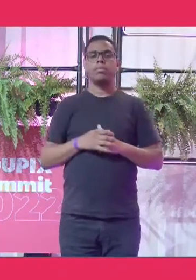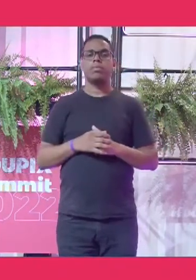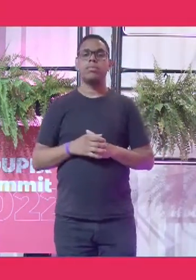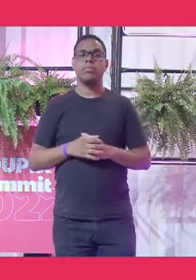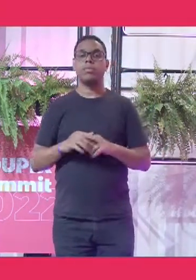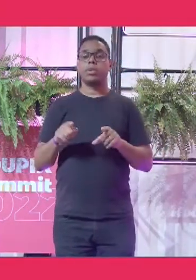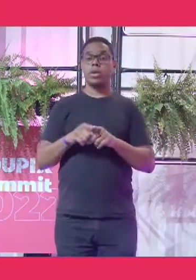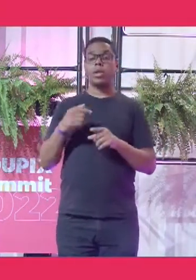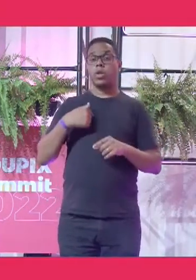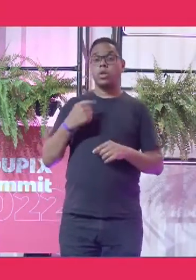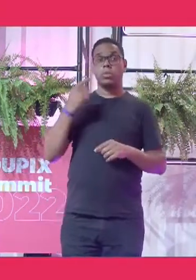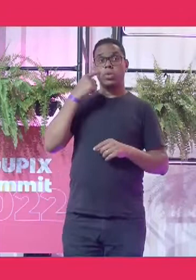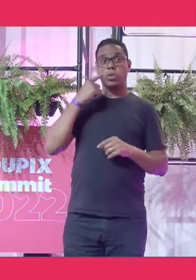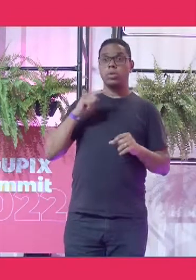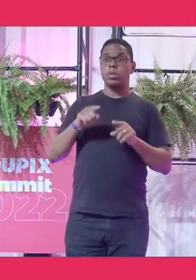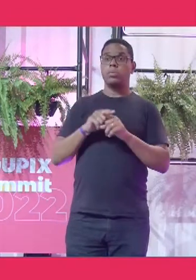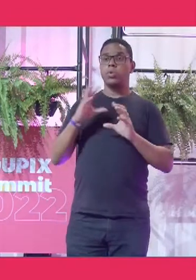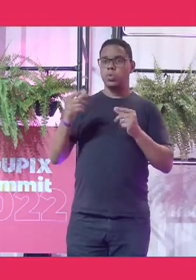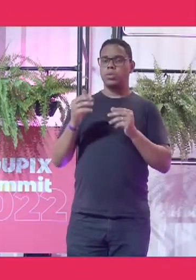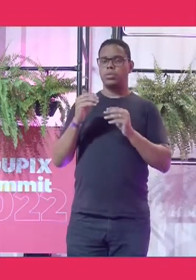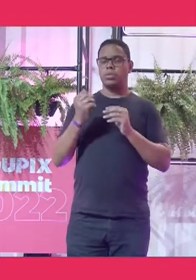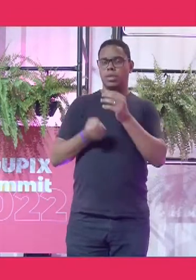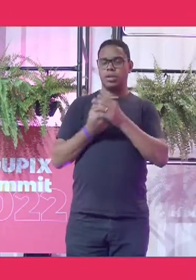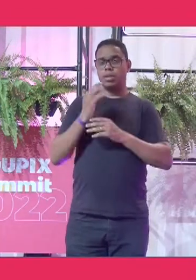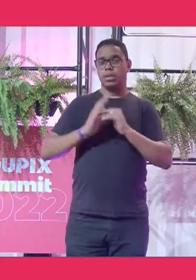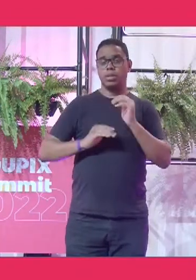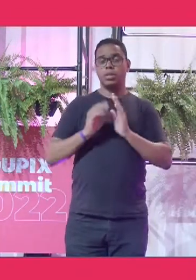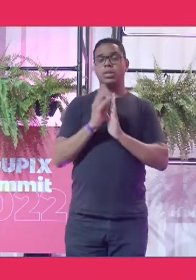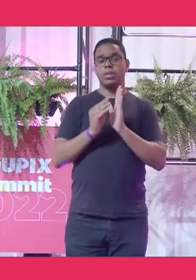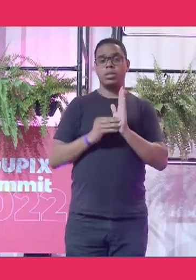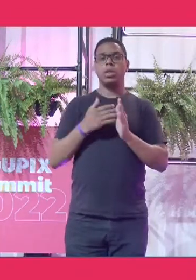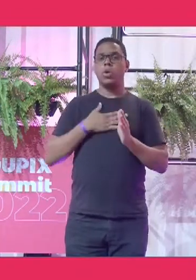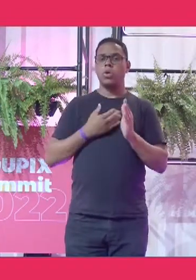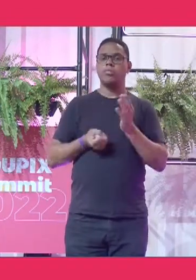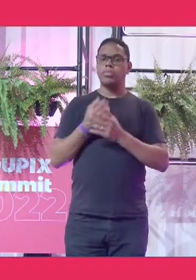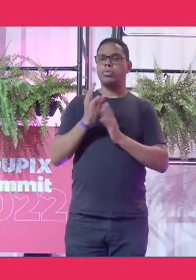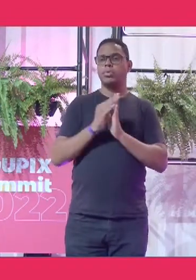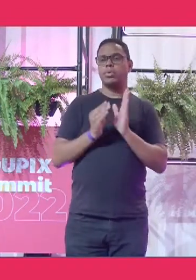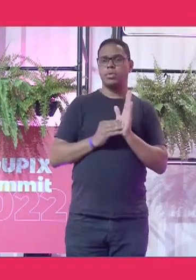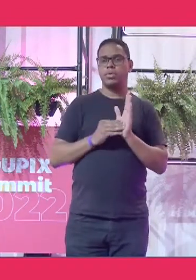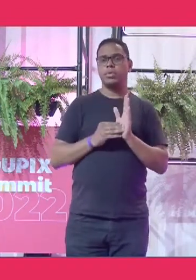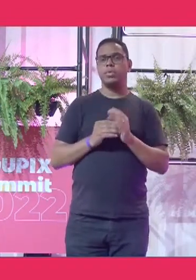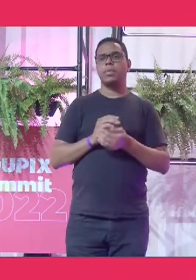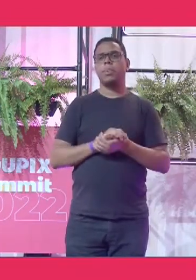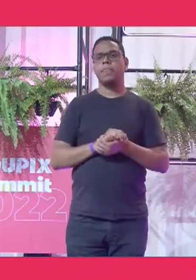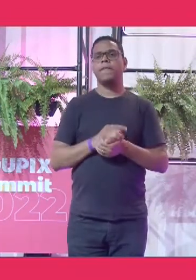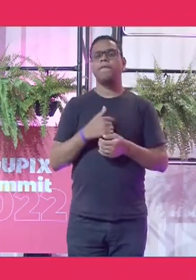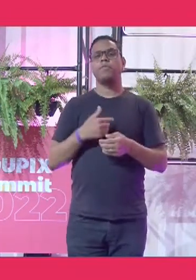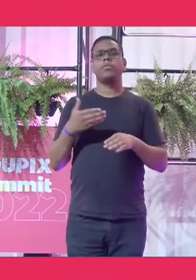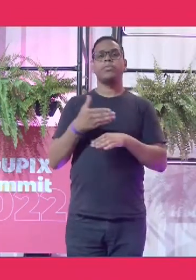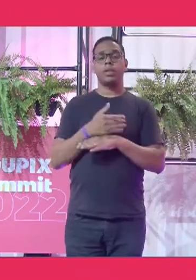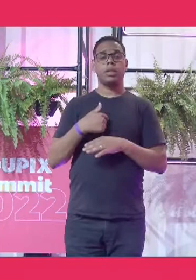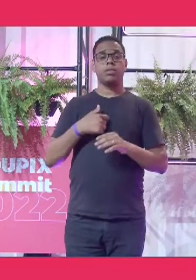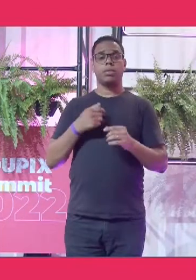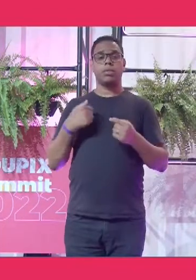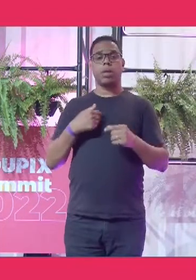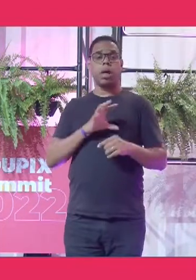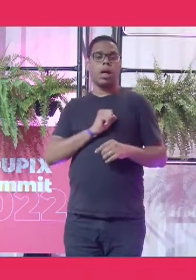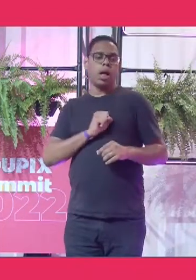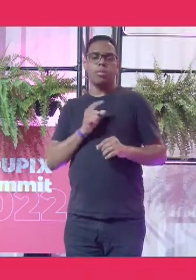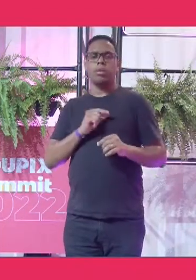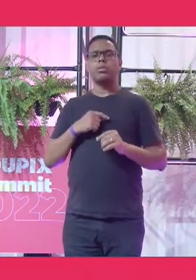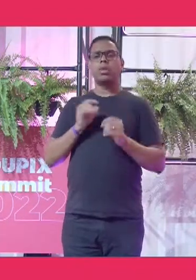o meu mal, eu acho que o mal de todo criador é gostar de criar conteúdo. Não goste. Entra com frieza.